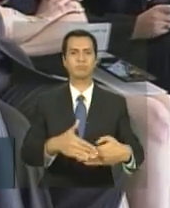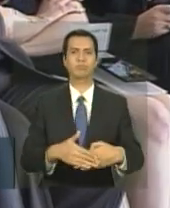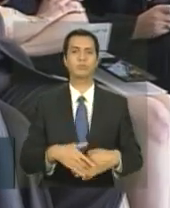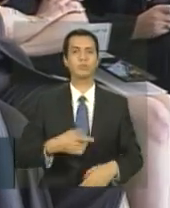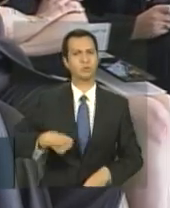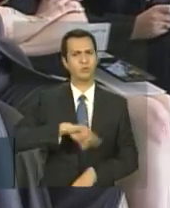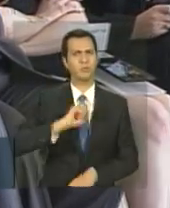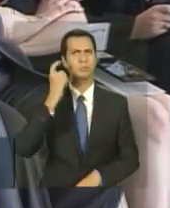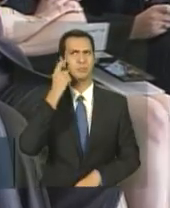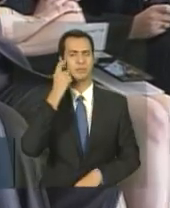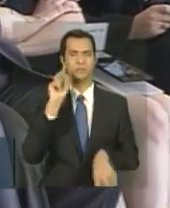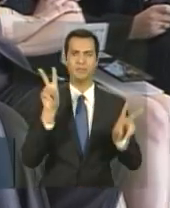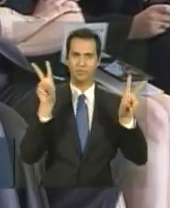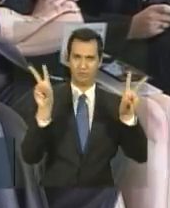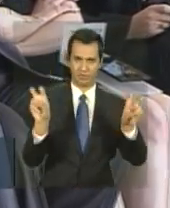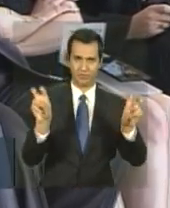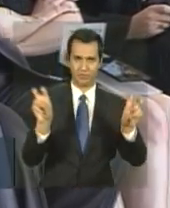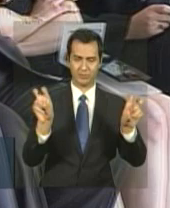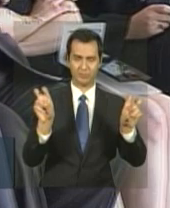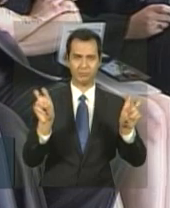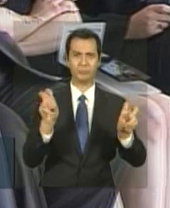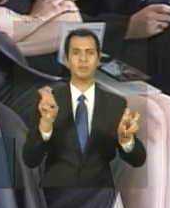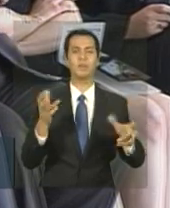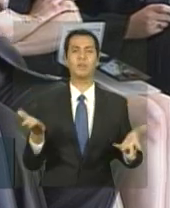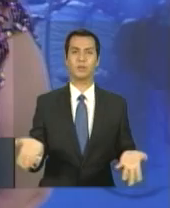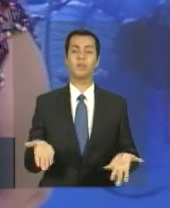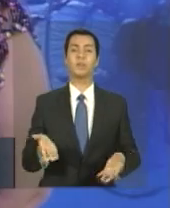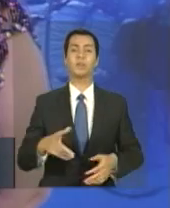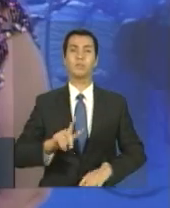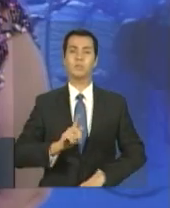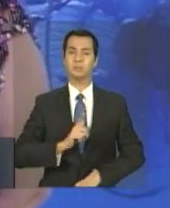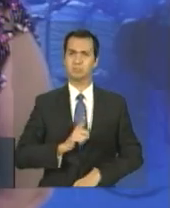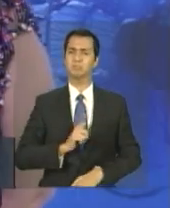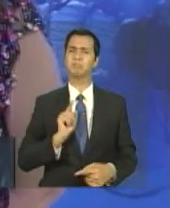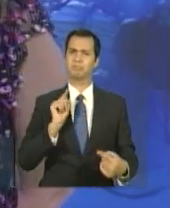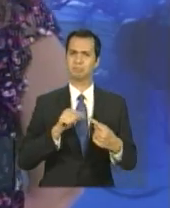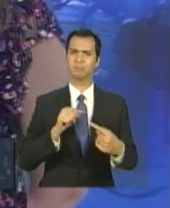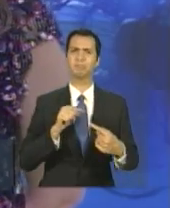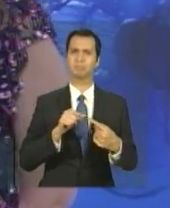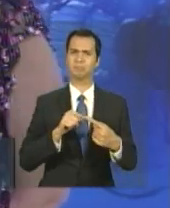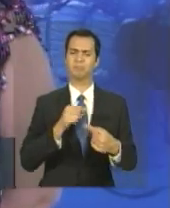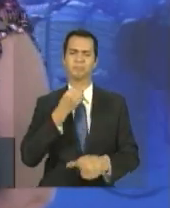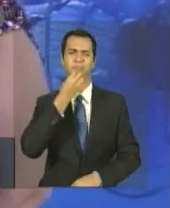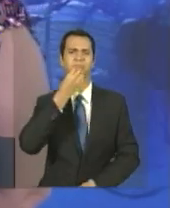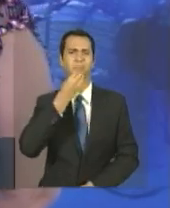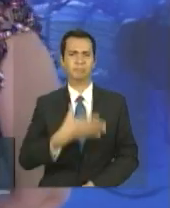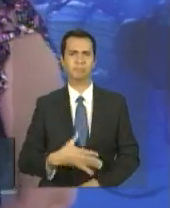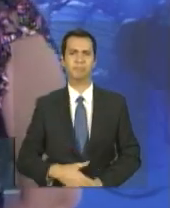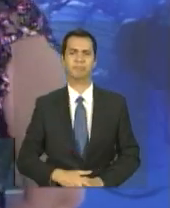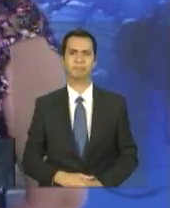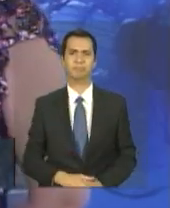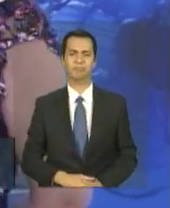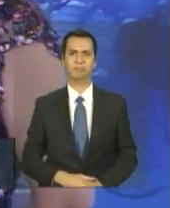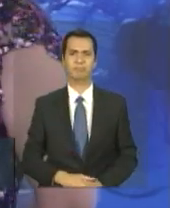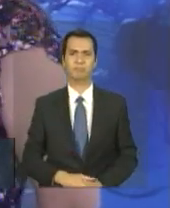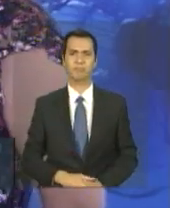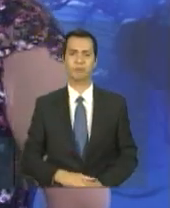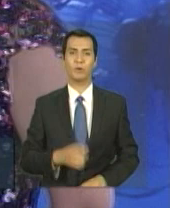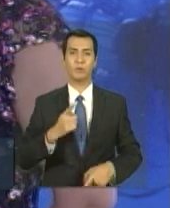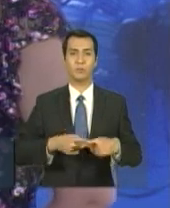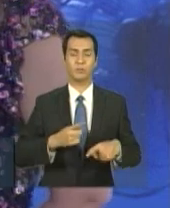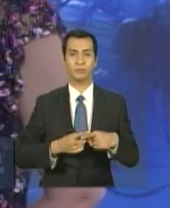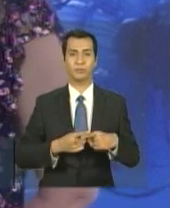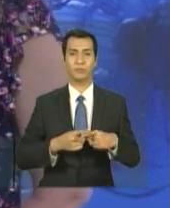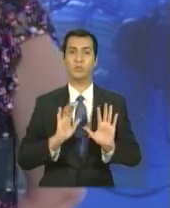tema pelo Prêmio Jovem Cientista veio em momento muito oportuno. Primeiro, em razão das